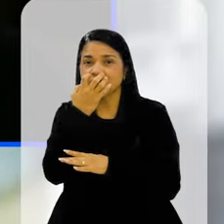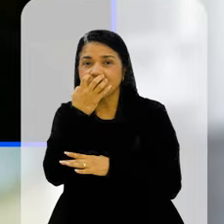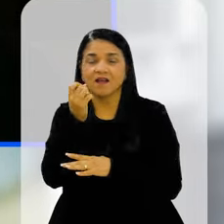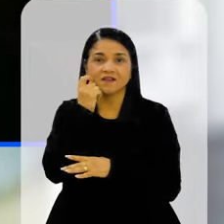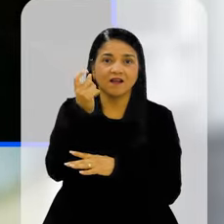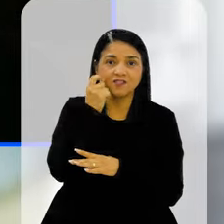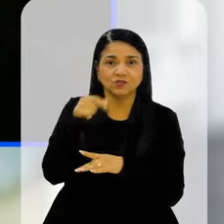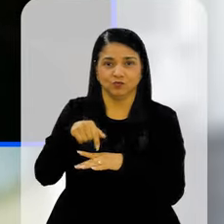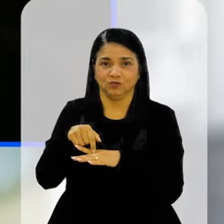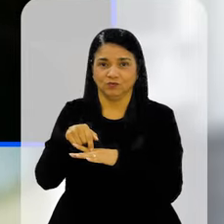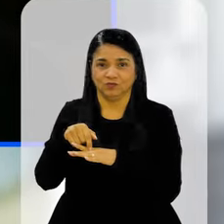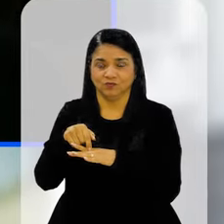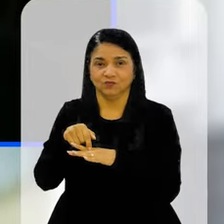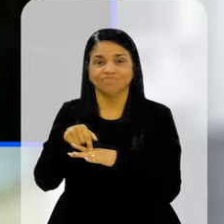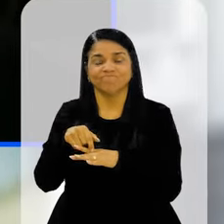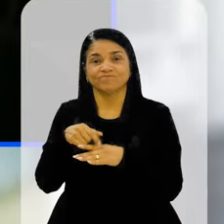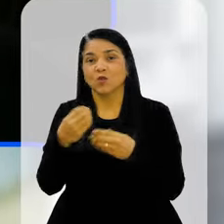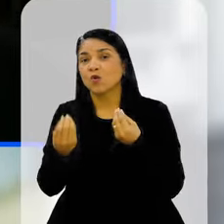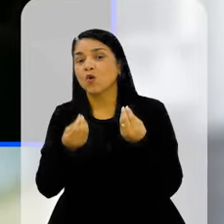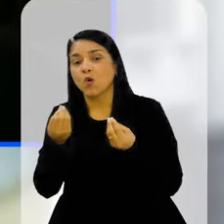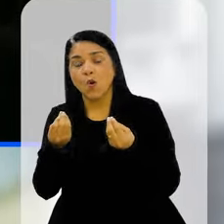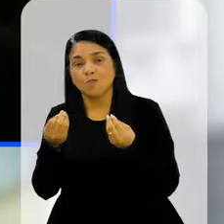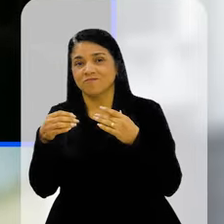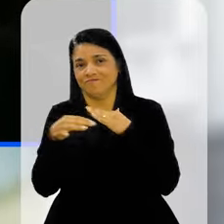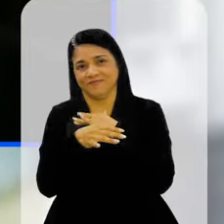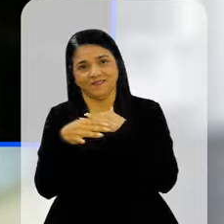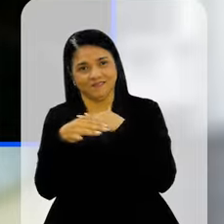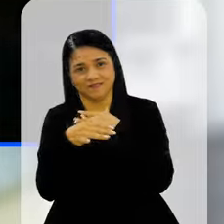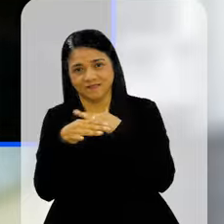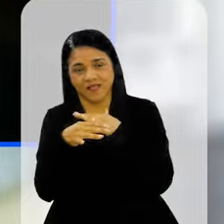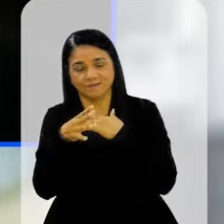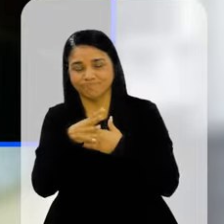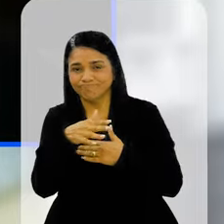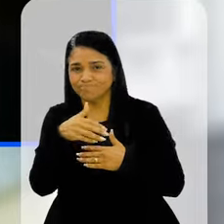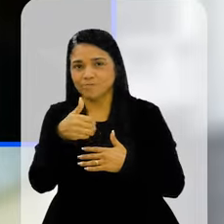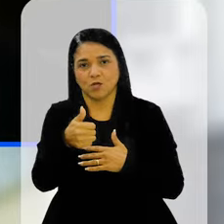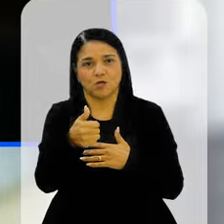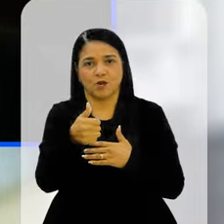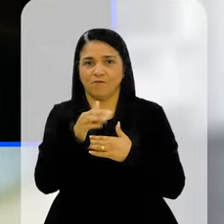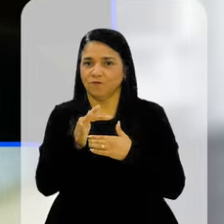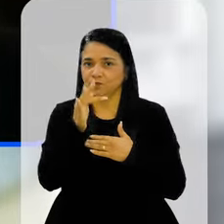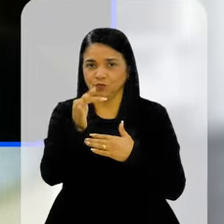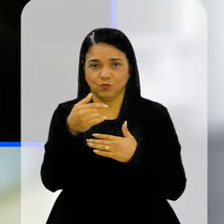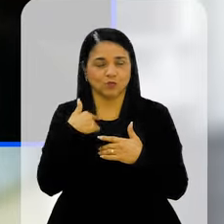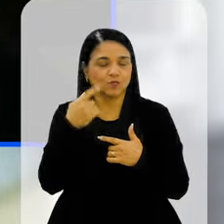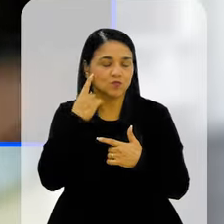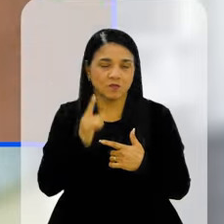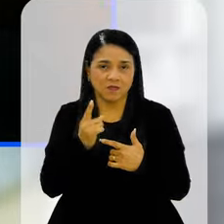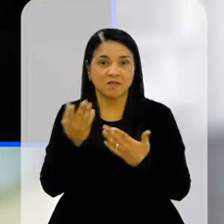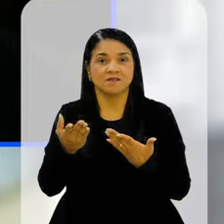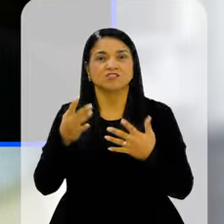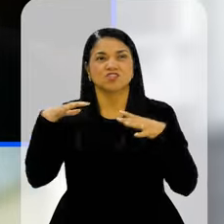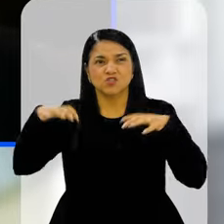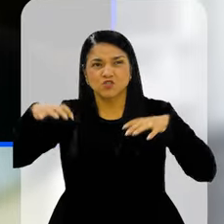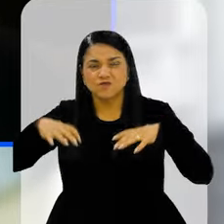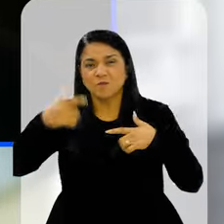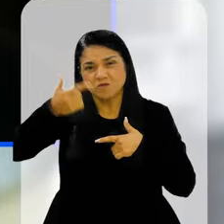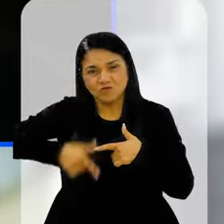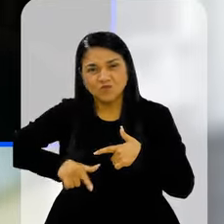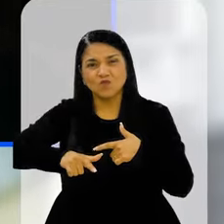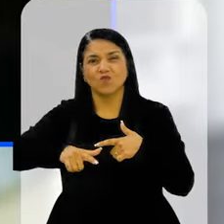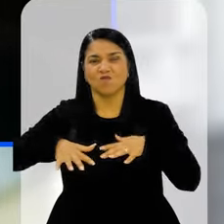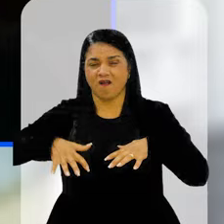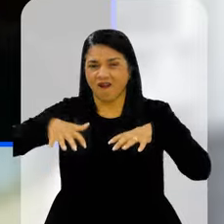falando o seguinte, cara, ainda tem cachorro, ainda tem gato. Então, assim, eu não sei como a cidade vai demorar muito para se recuperar, sendo que tinha chovido